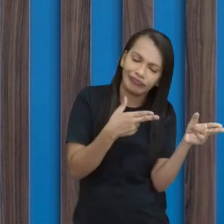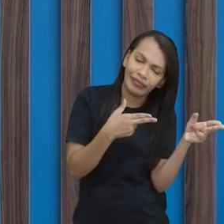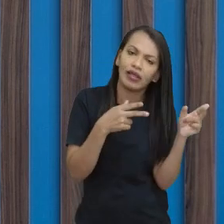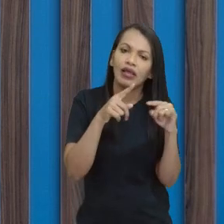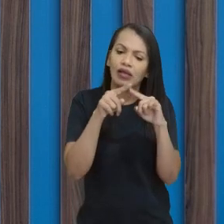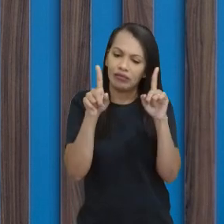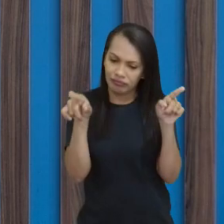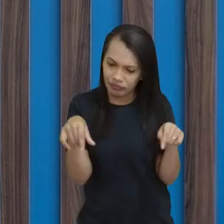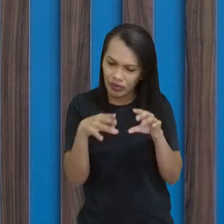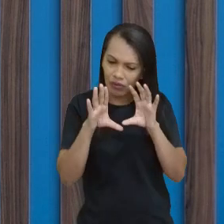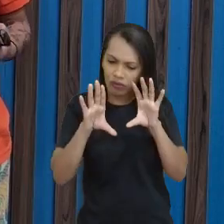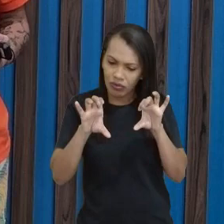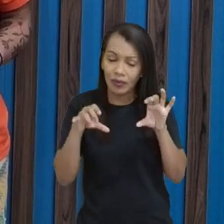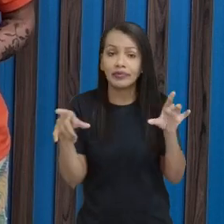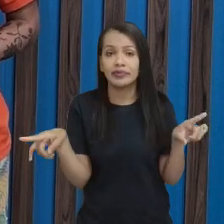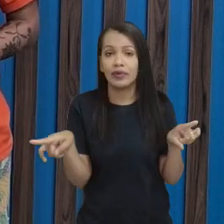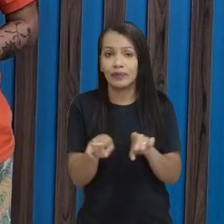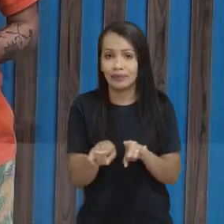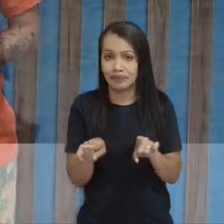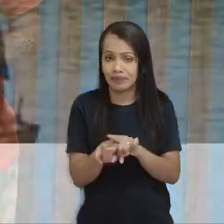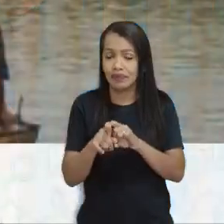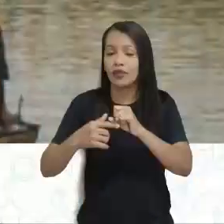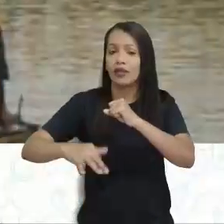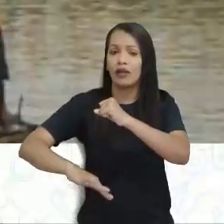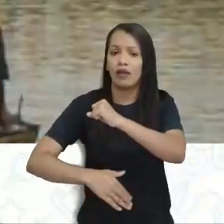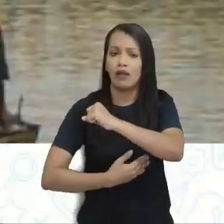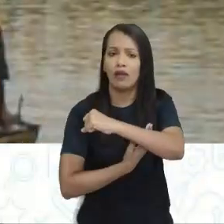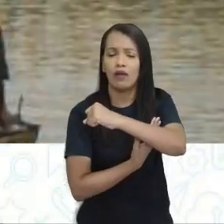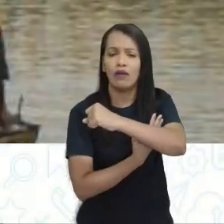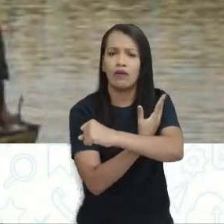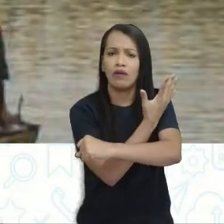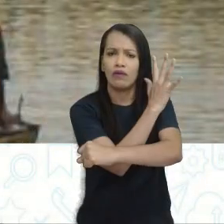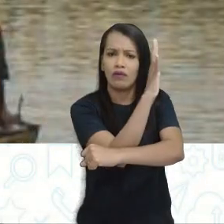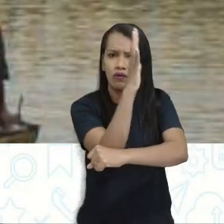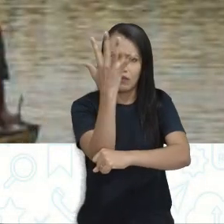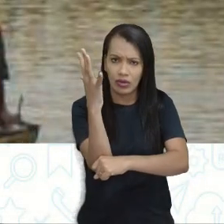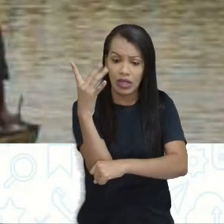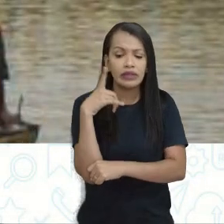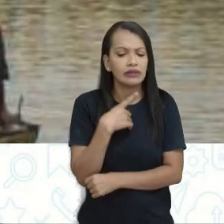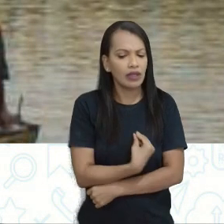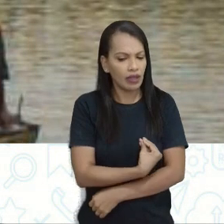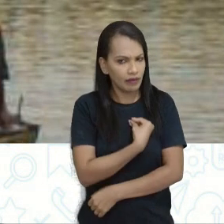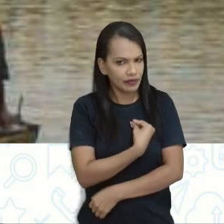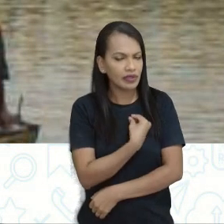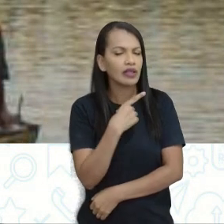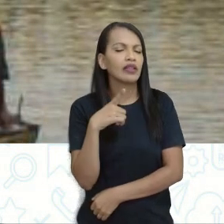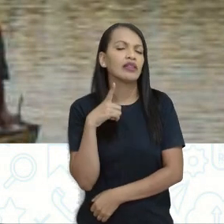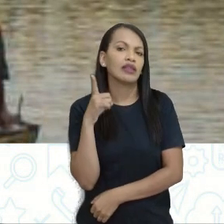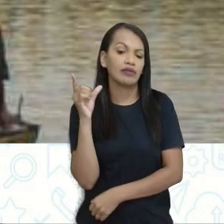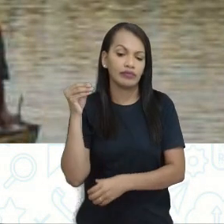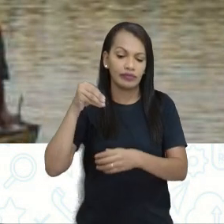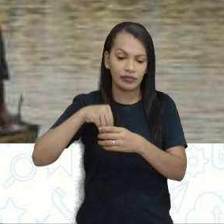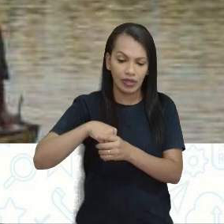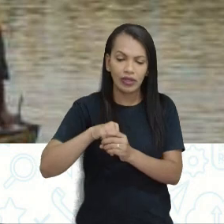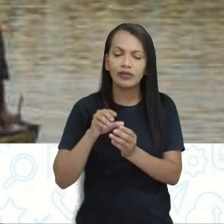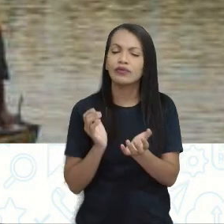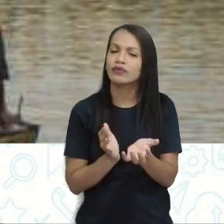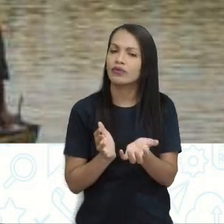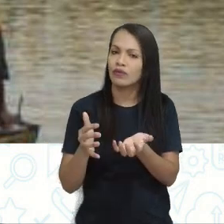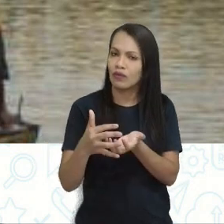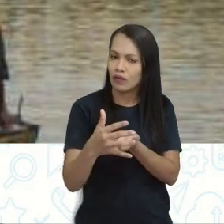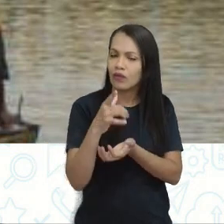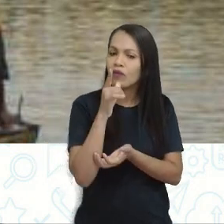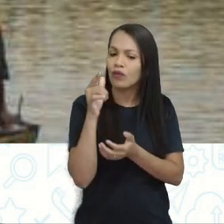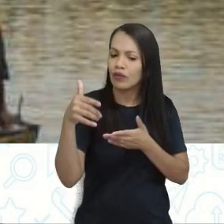né, naquele ecossistema todo ali, na vida que tem ali, nesse corpo hídrico, né? E